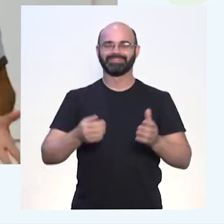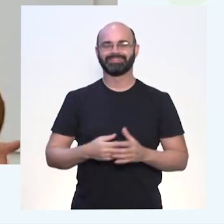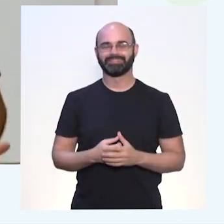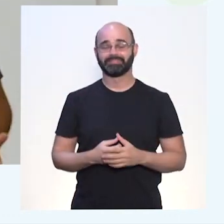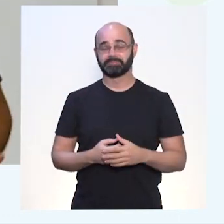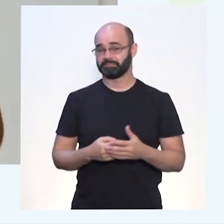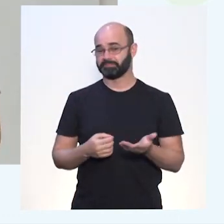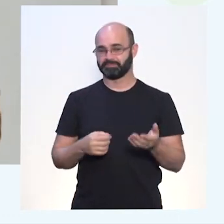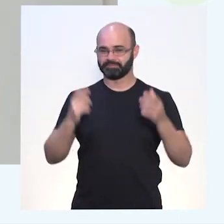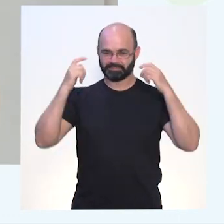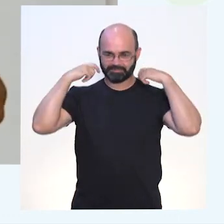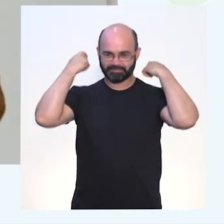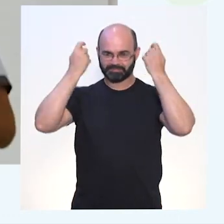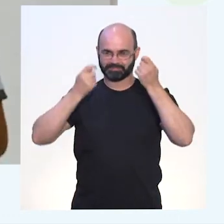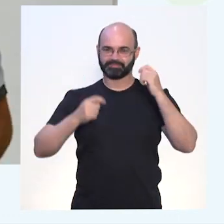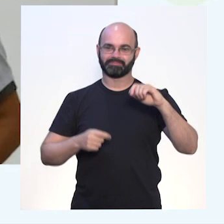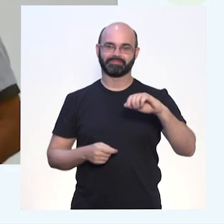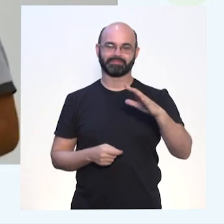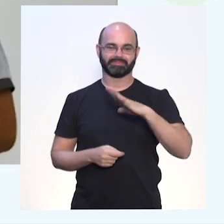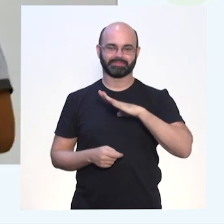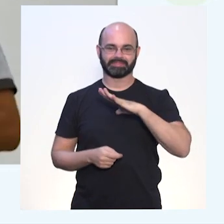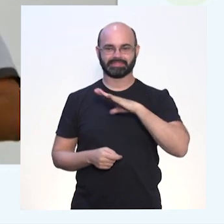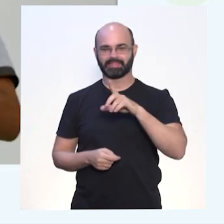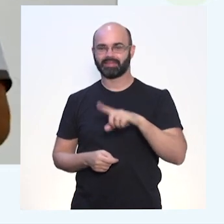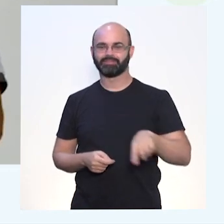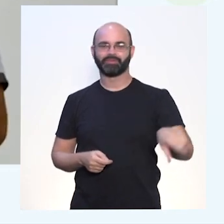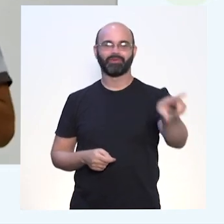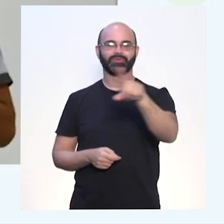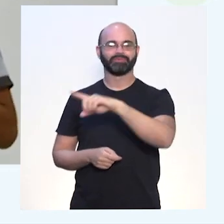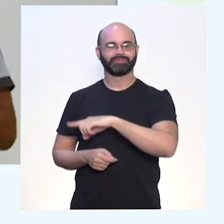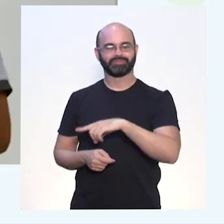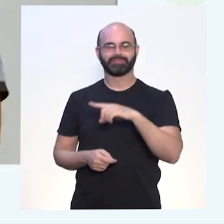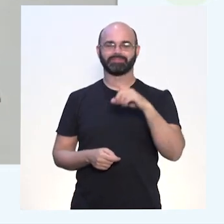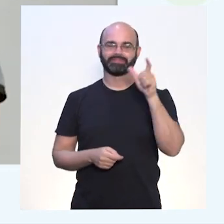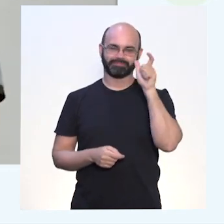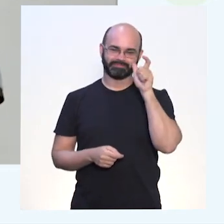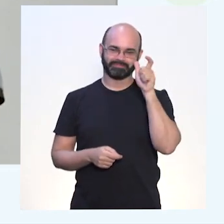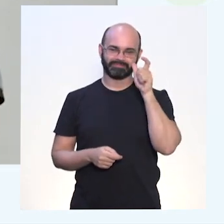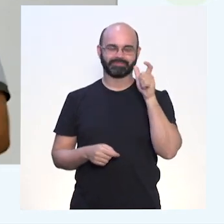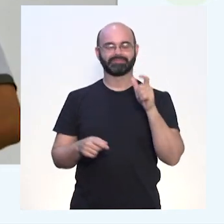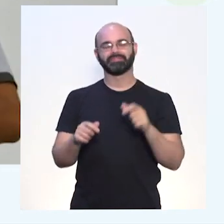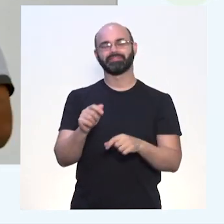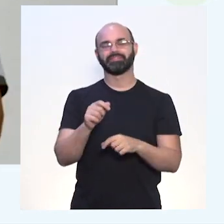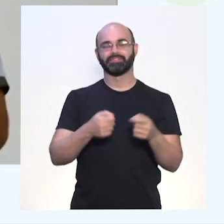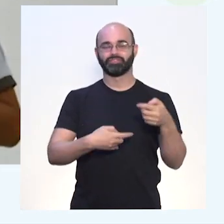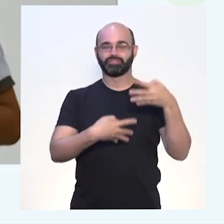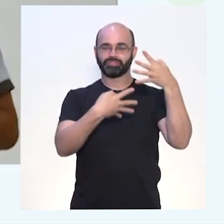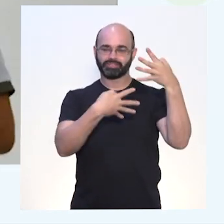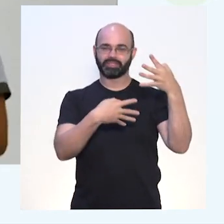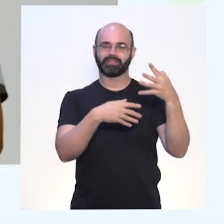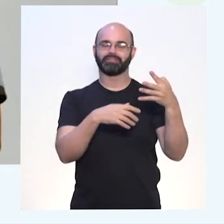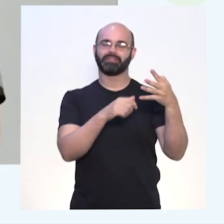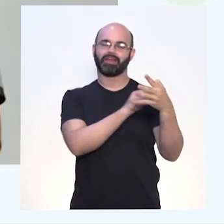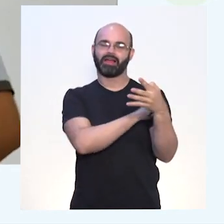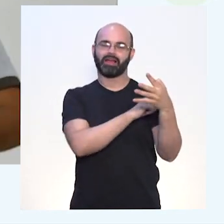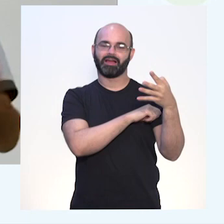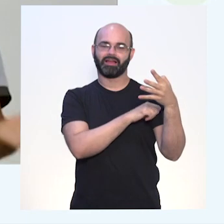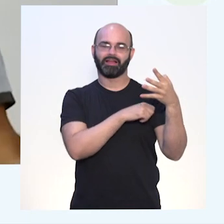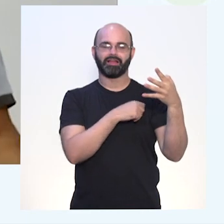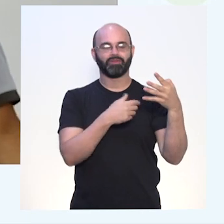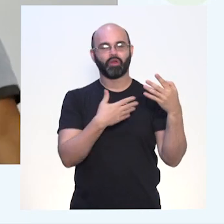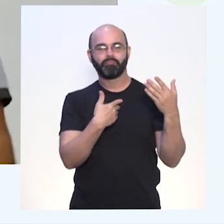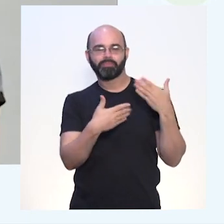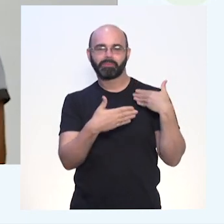para a cidade de Bragança. Eu sei que vocês sempre assistem a gente aí, os estudantes sempre cumprimentam a gente aí no chat, fala com a gente aí, os professores.